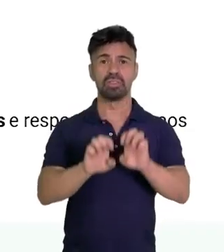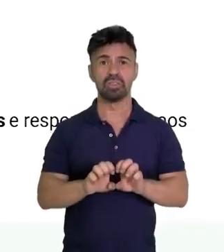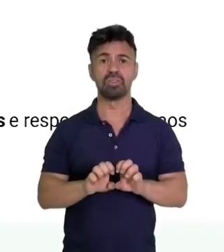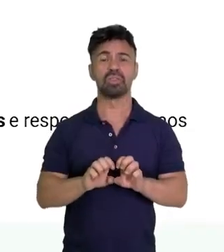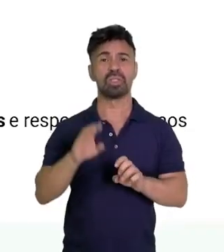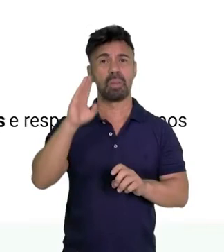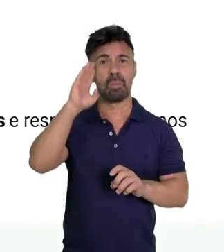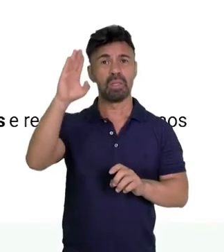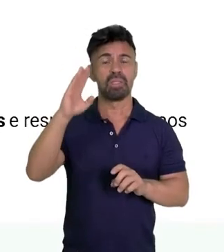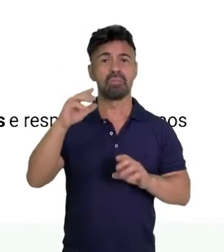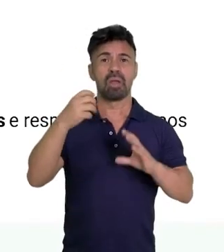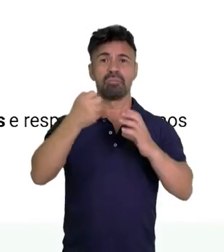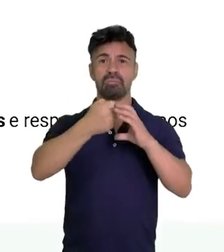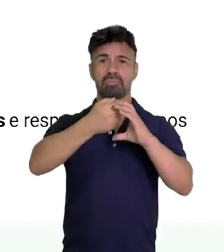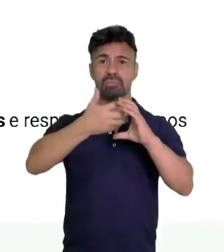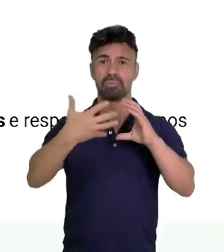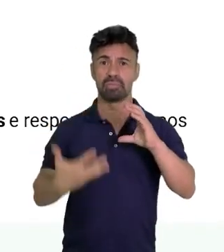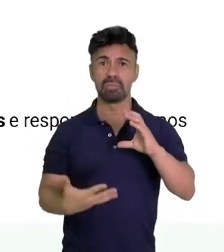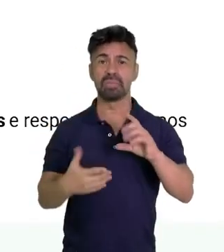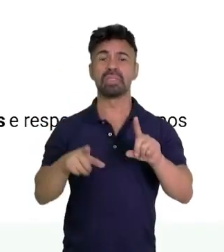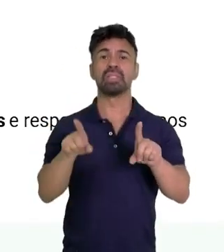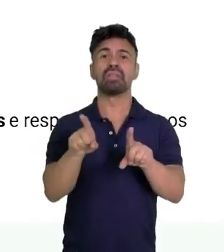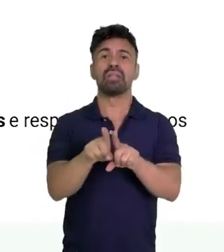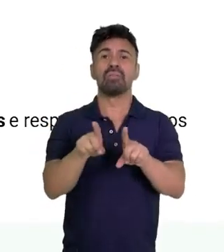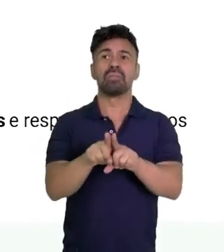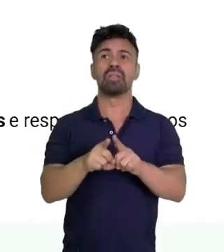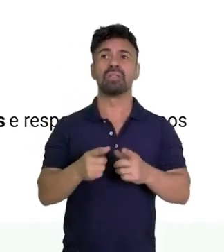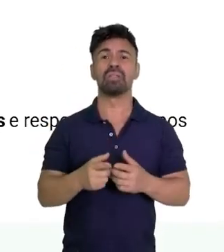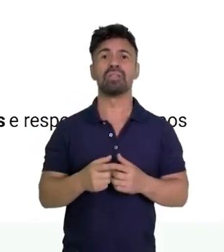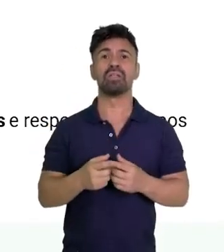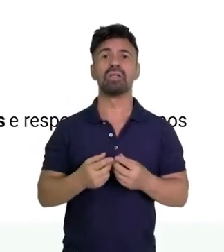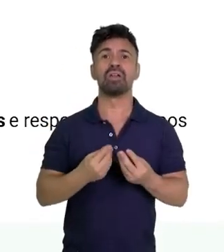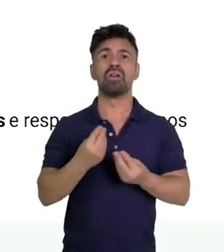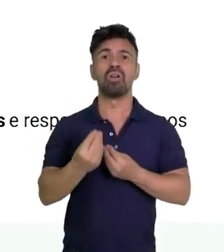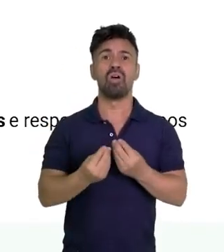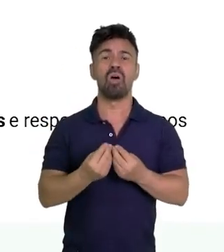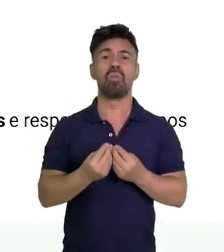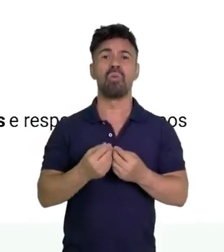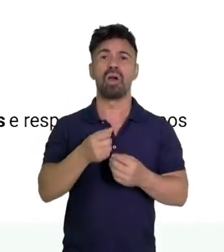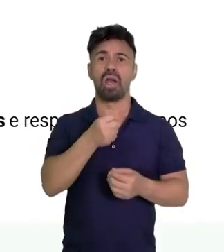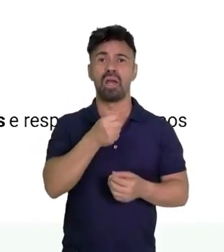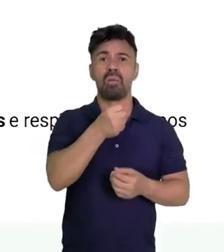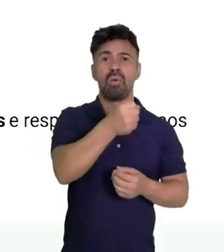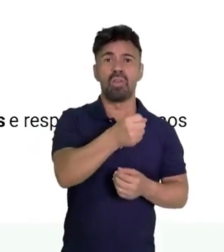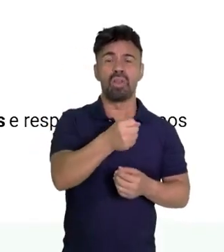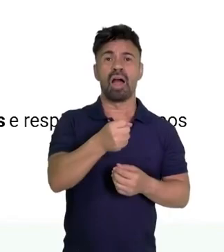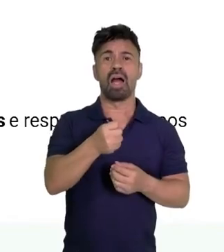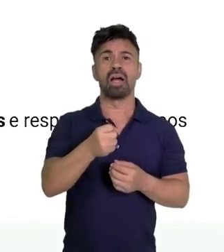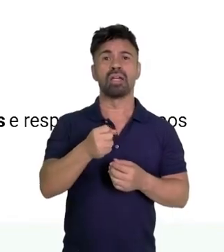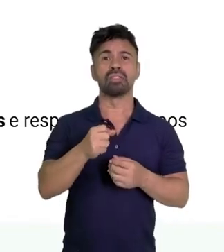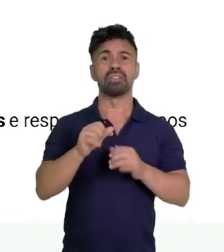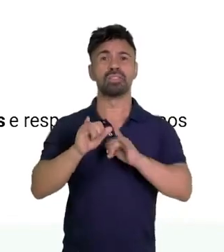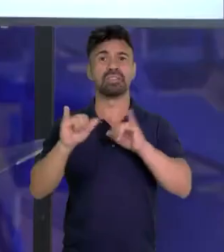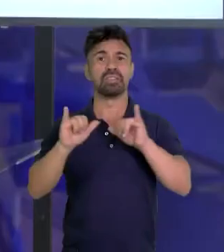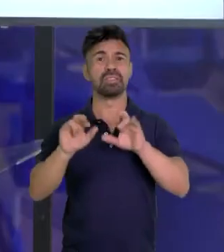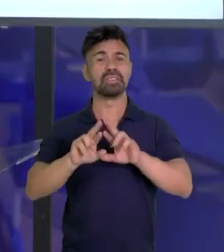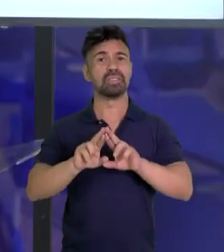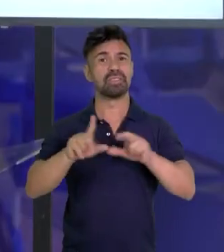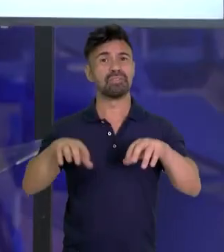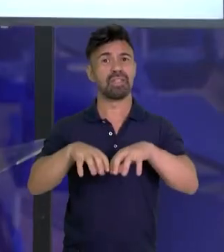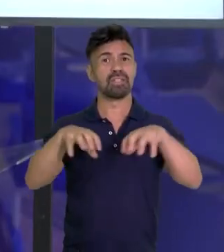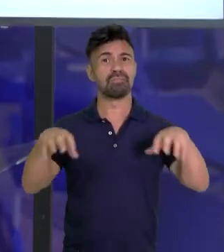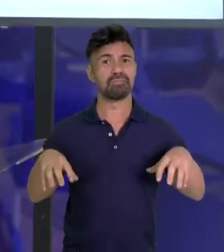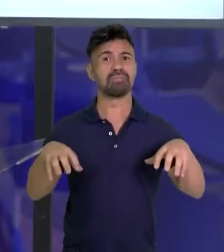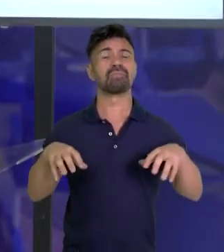suas principais características, e a gente também diferenciou contrastando reportagem de notícia. Lembrem que a diferença é